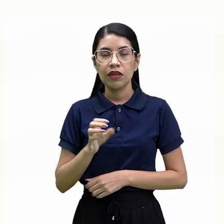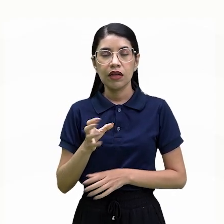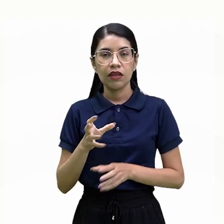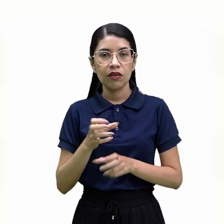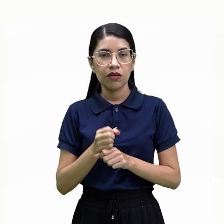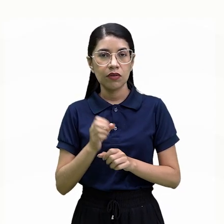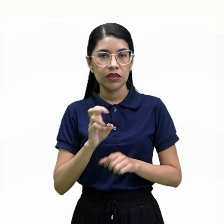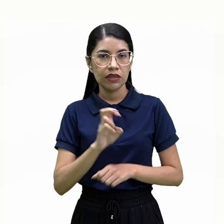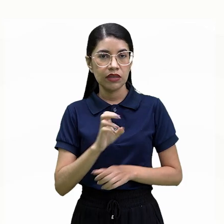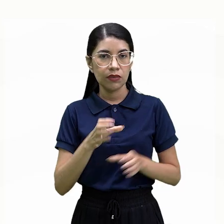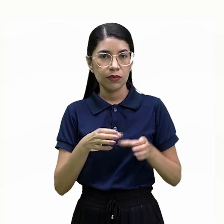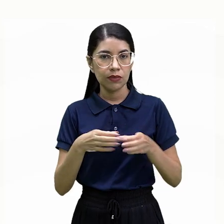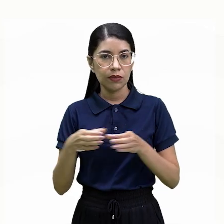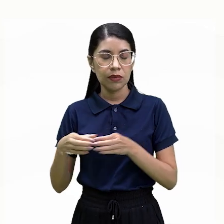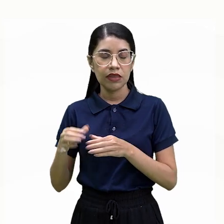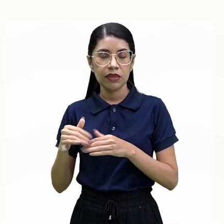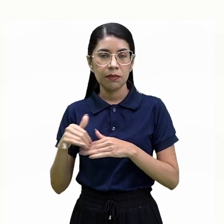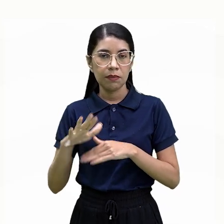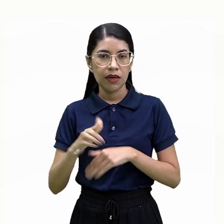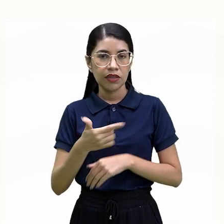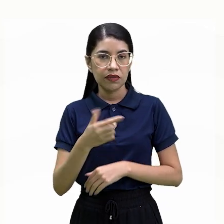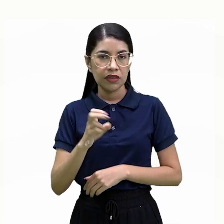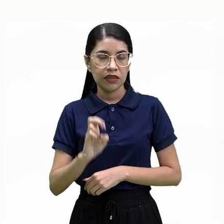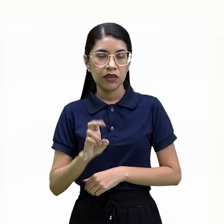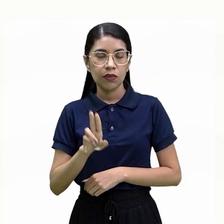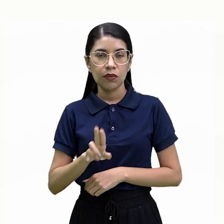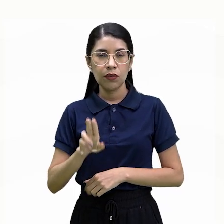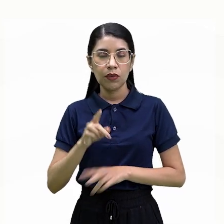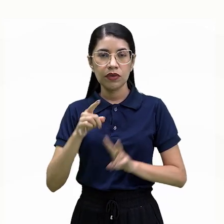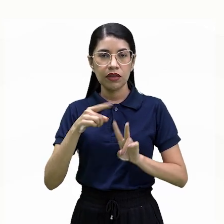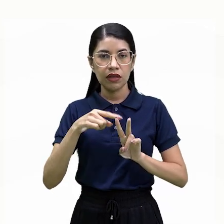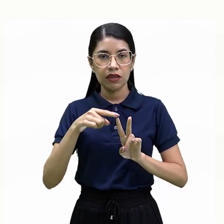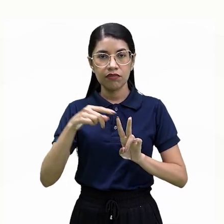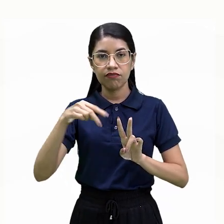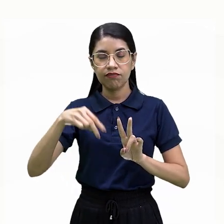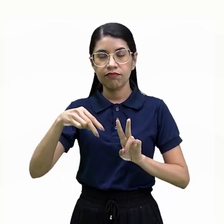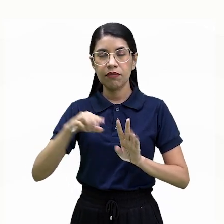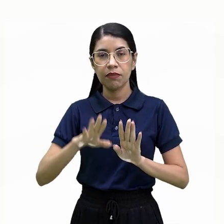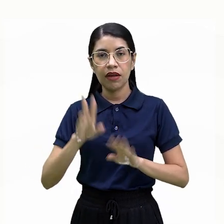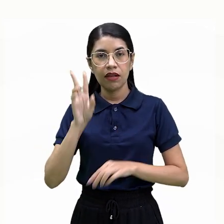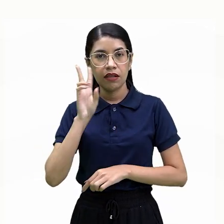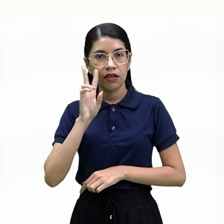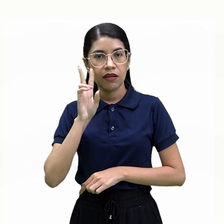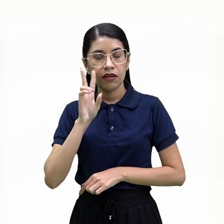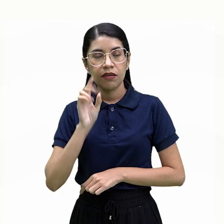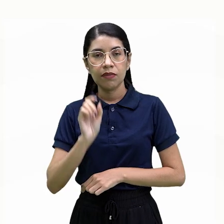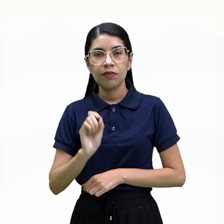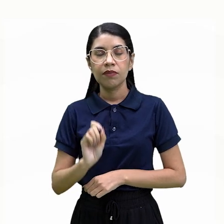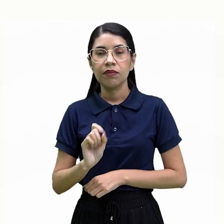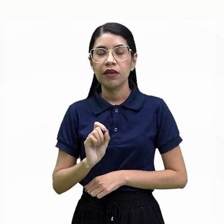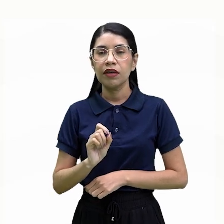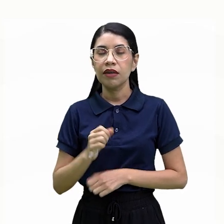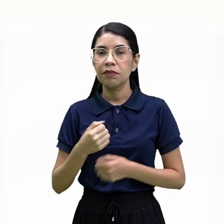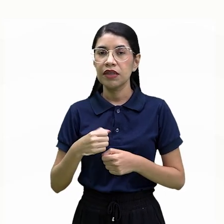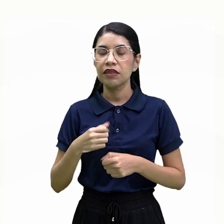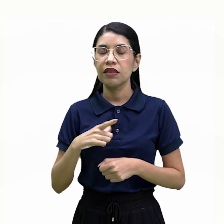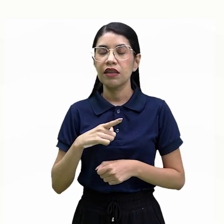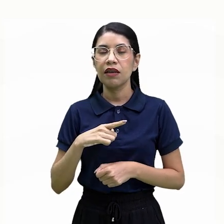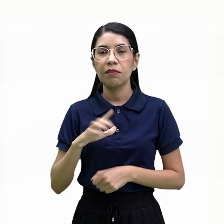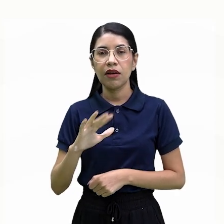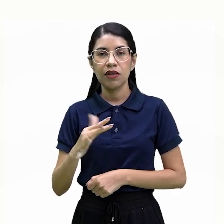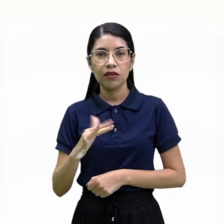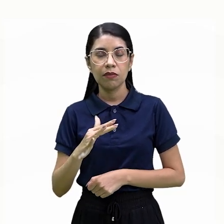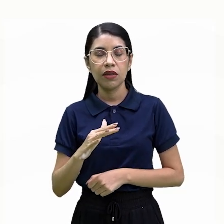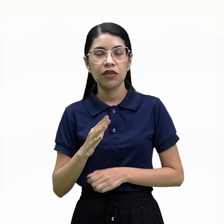classes. Quando ele é maior do que 25, nós vamos usar a raiz de n. Lembrando que eu vou sempre deixar próximo